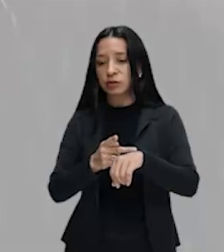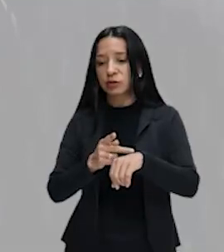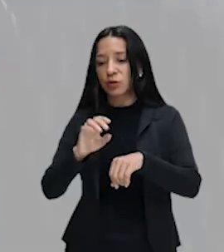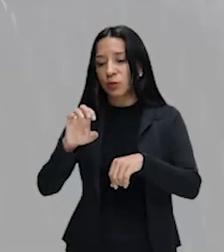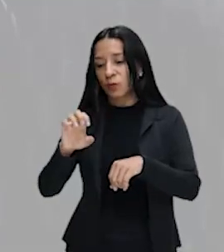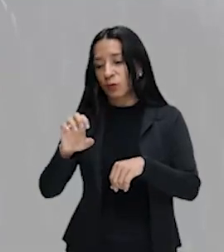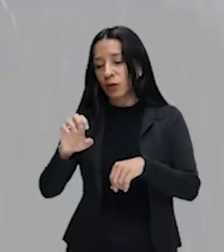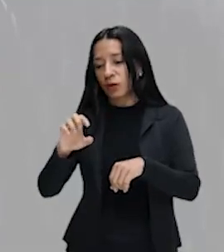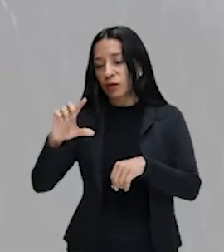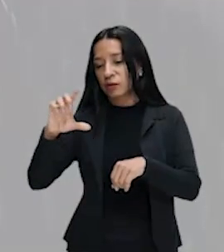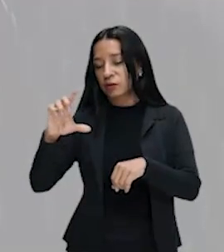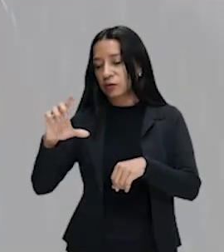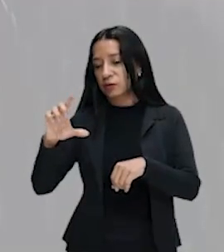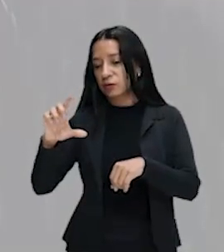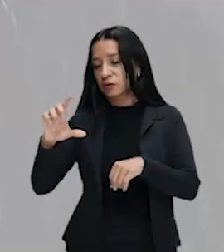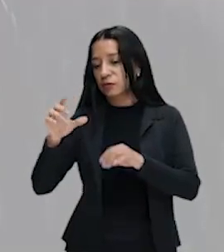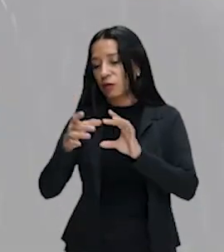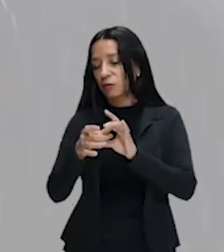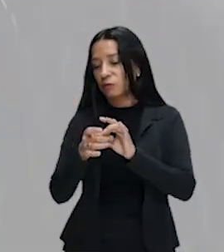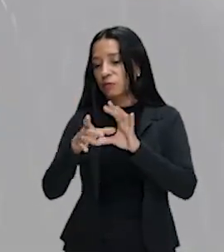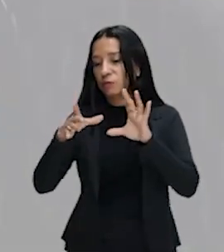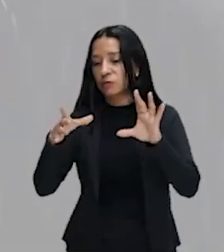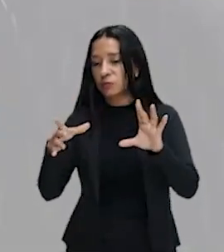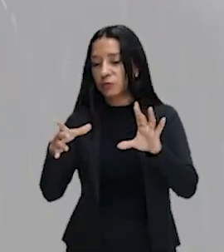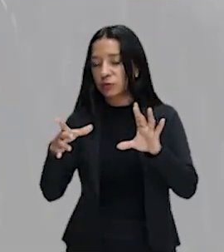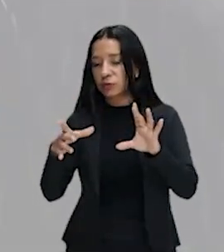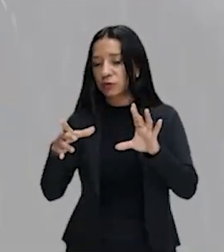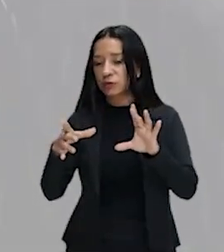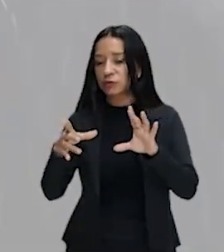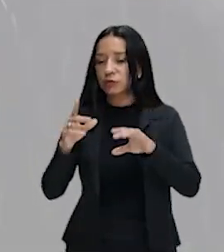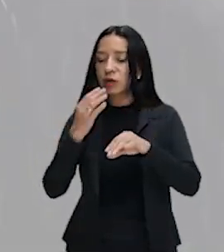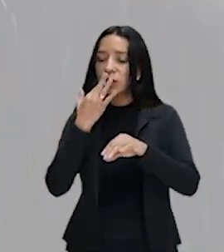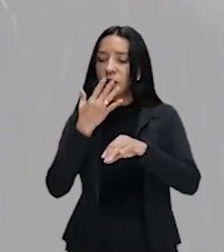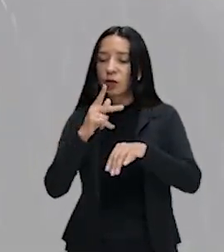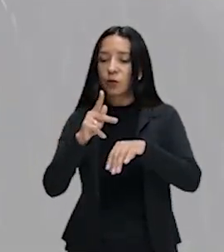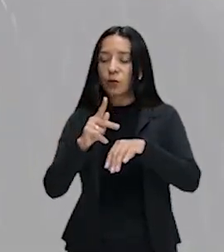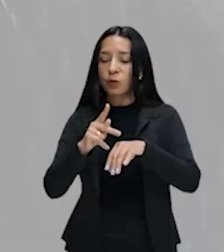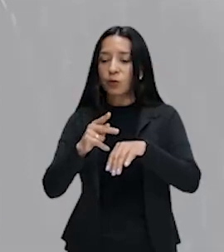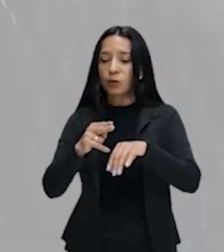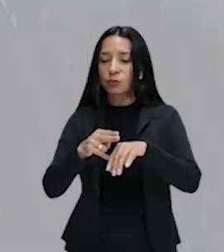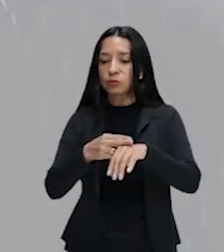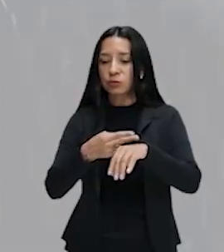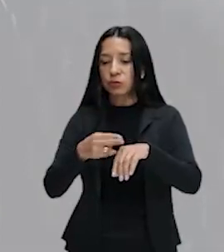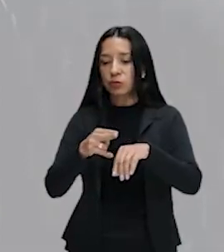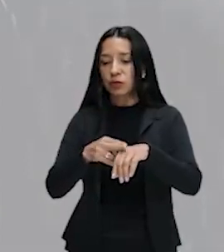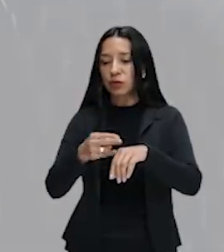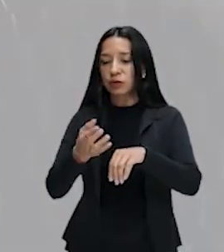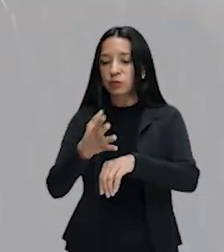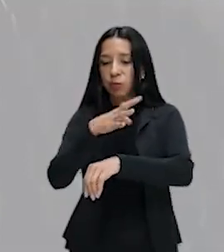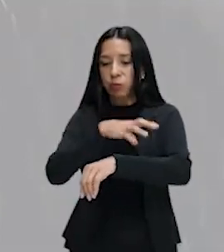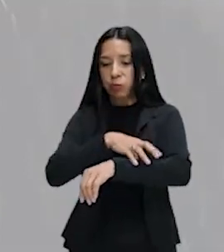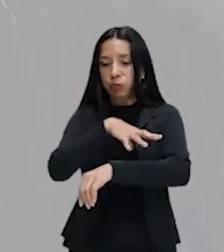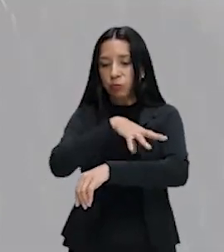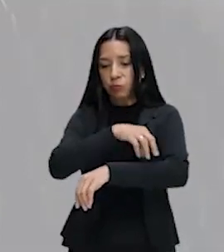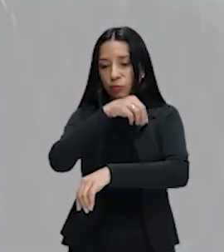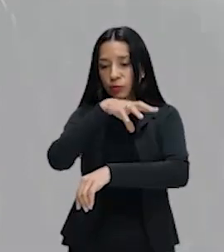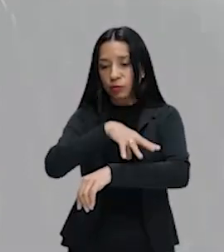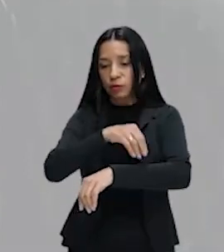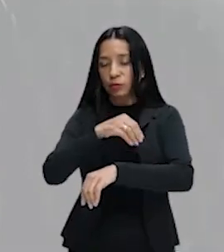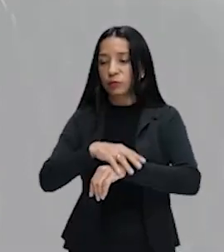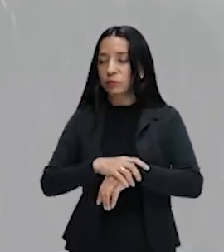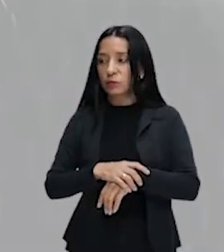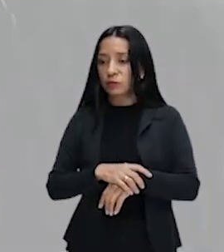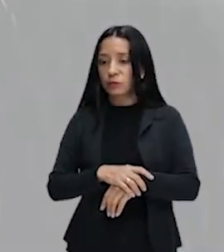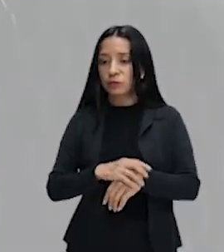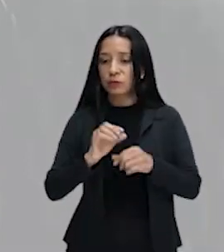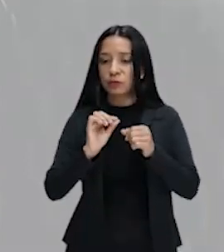Ezão está autorizando que este pigmento chocolate fique depositado no pelo do animal. Então, o animal vai